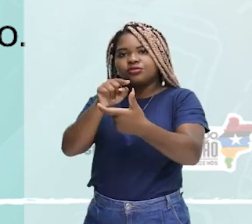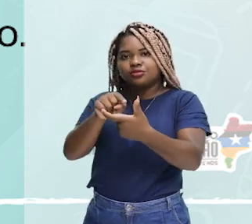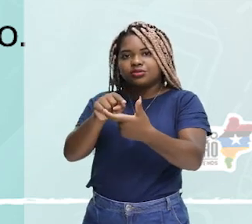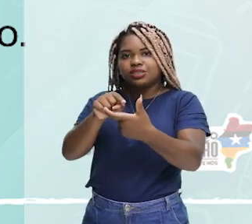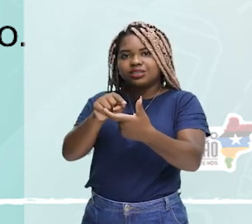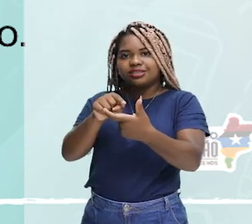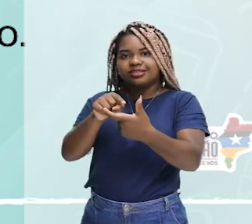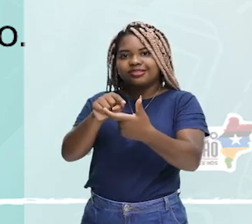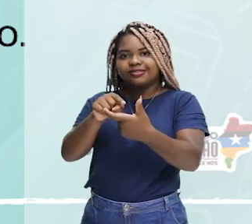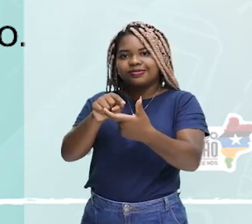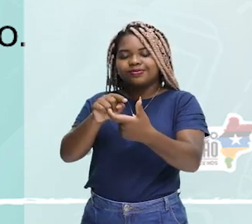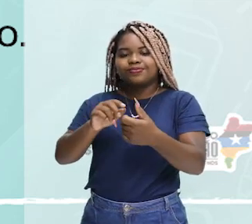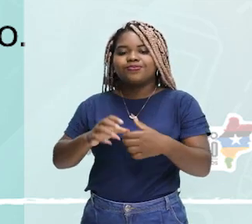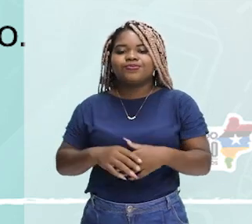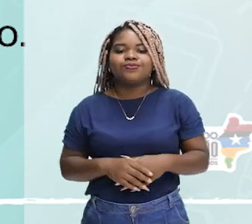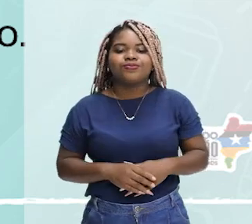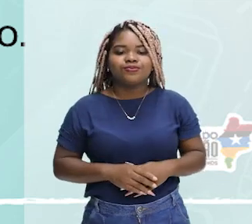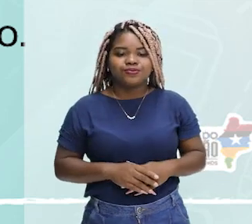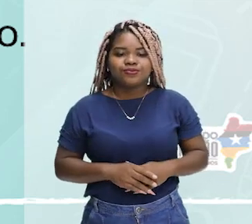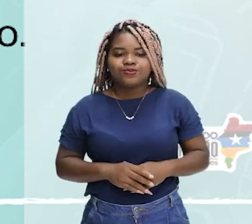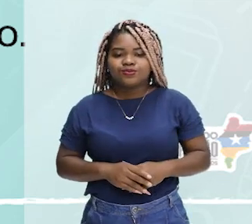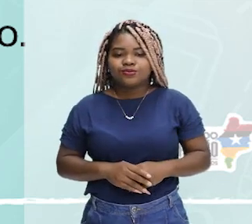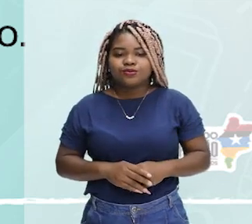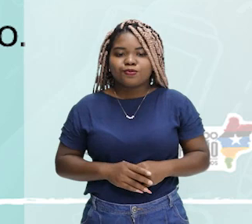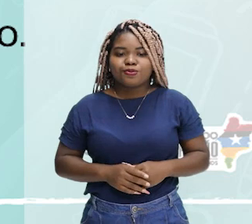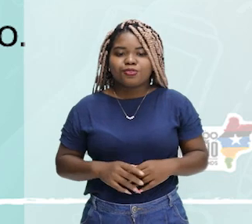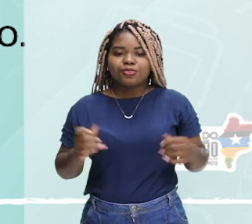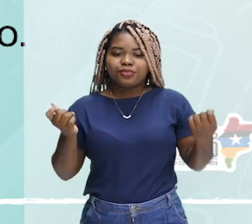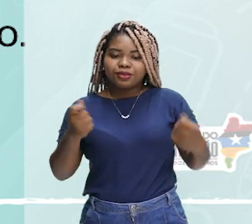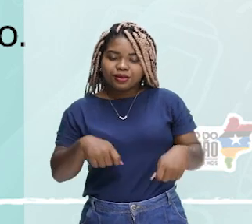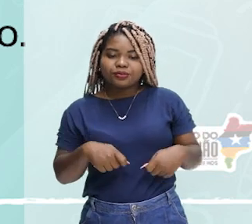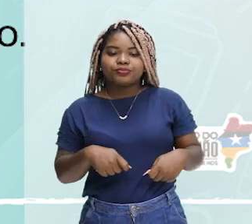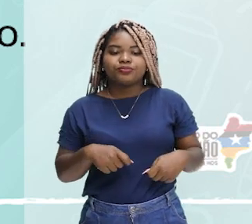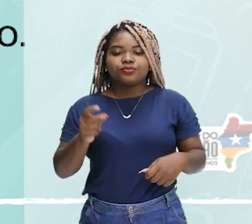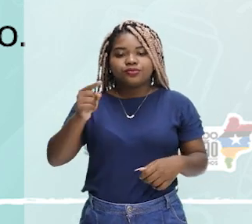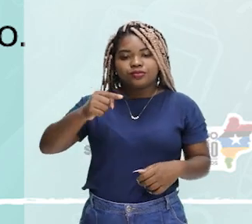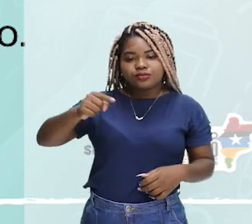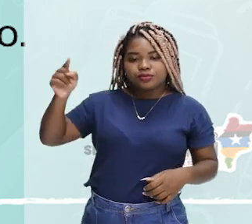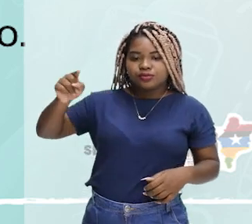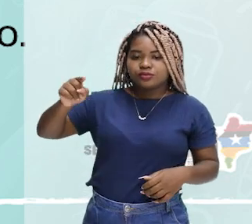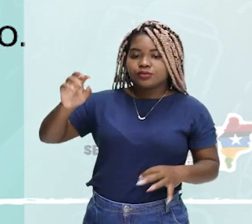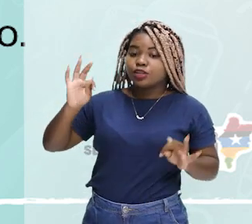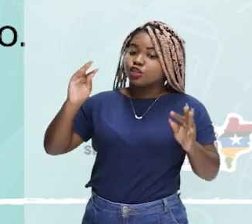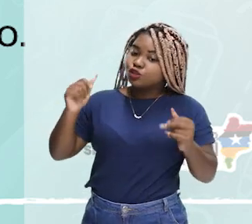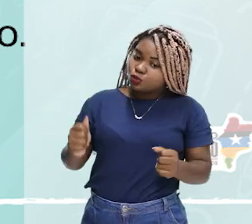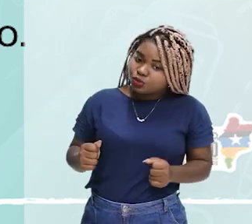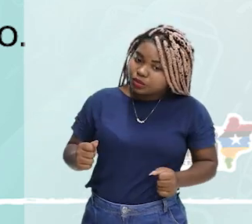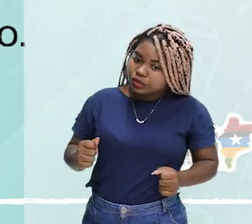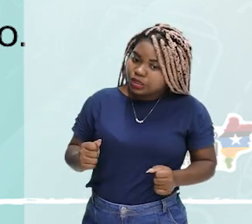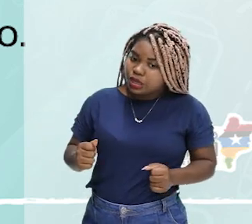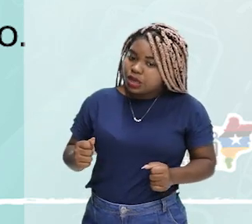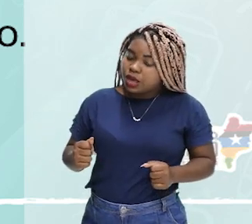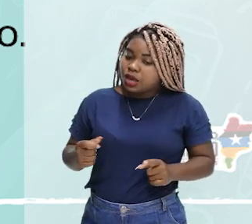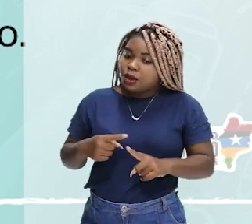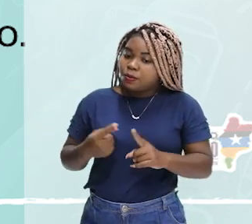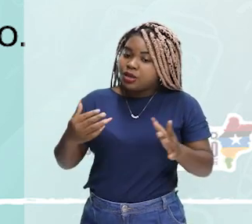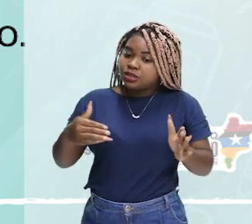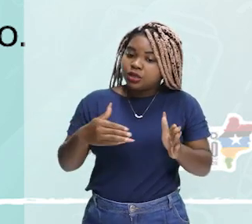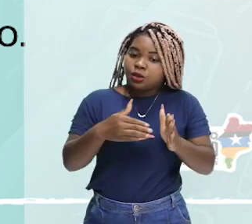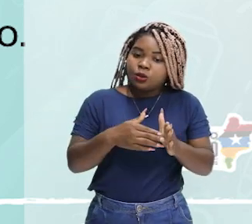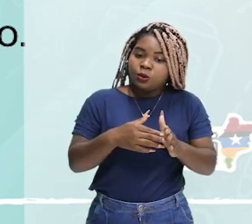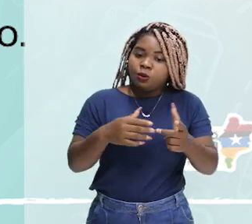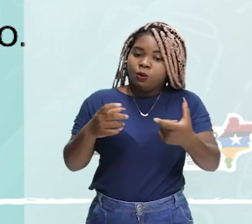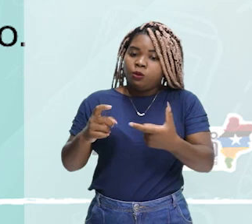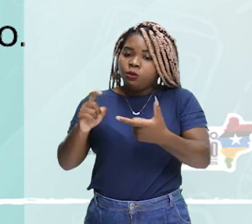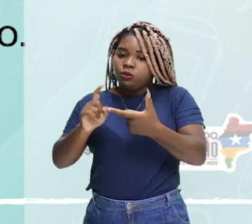reforma ortográfica. Vamos conferi-las. Devem ser acentuadas todas as palavras paroxítonas cuja última